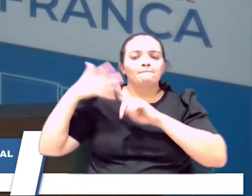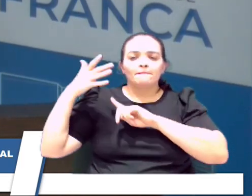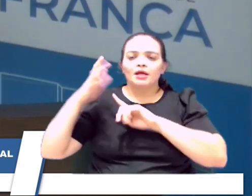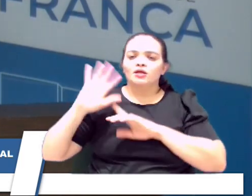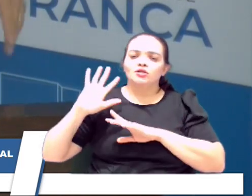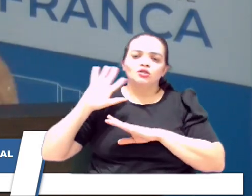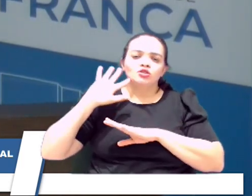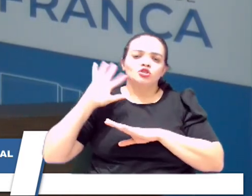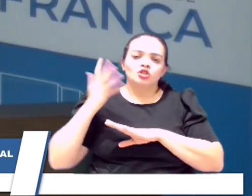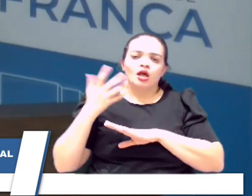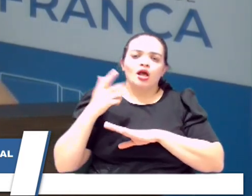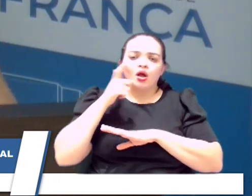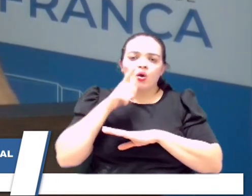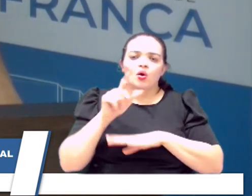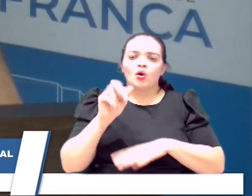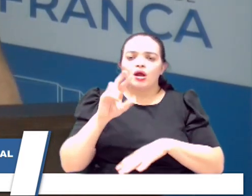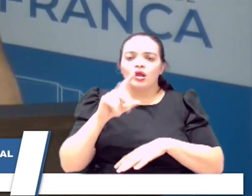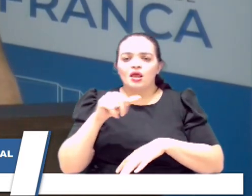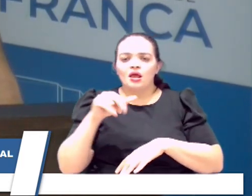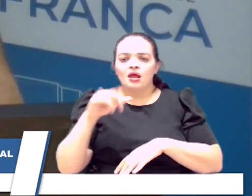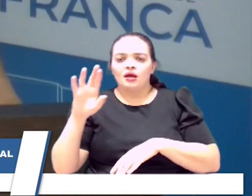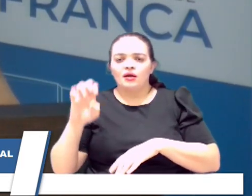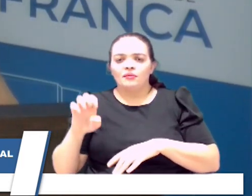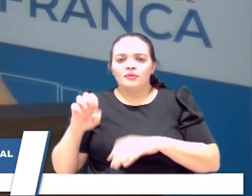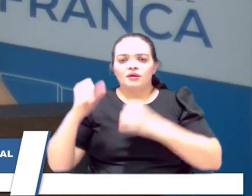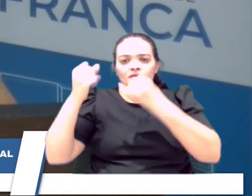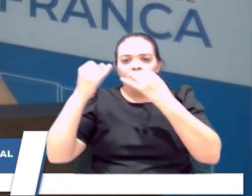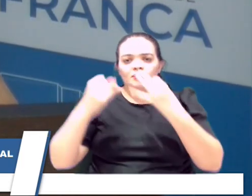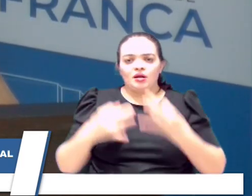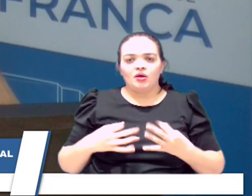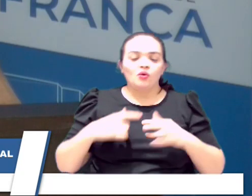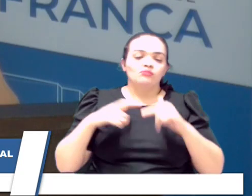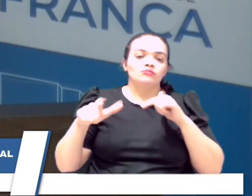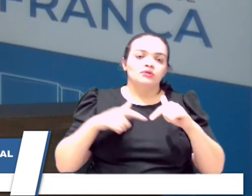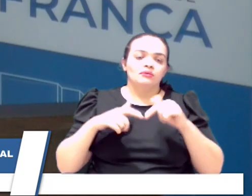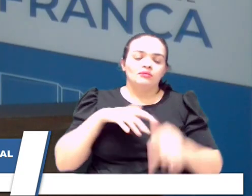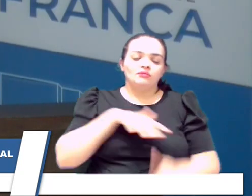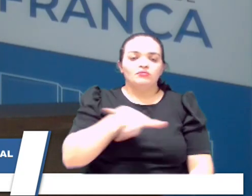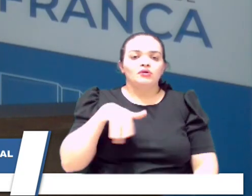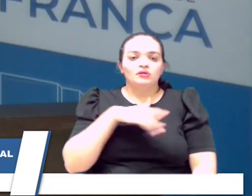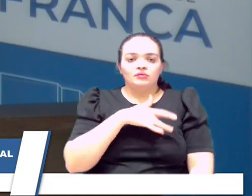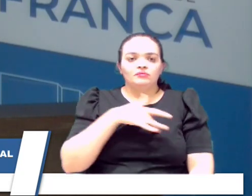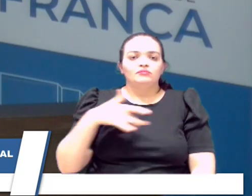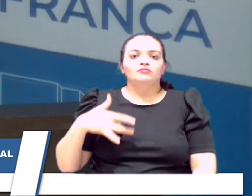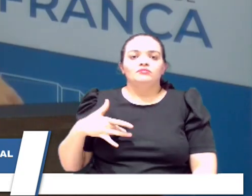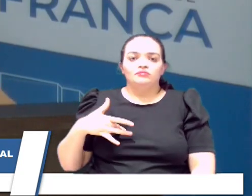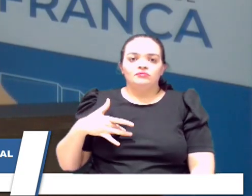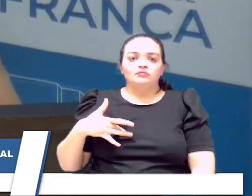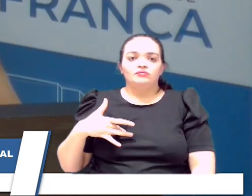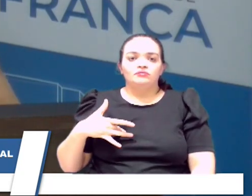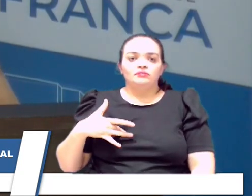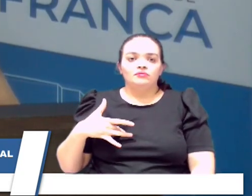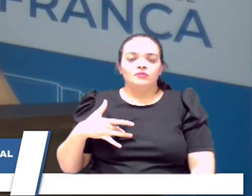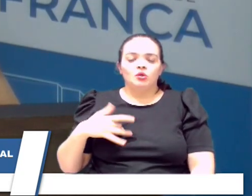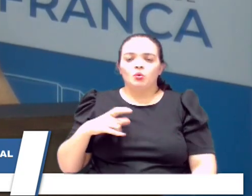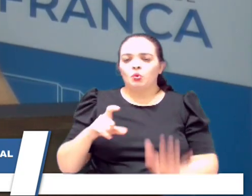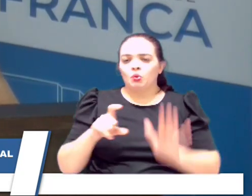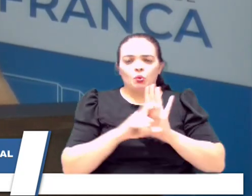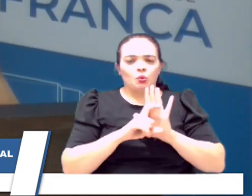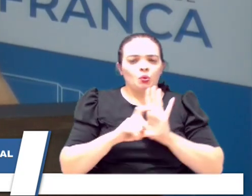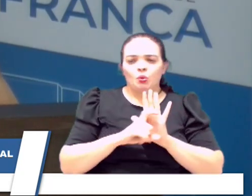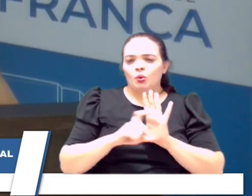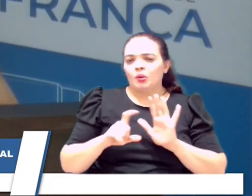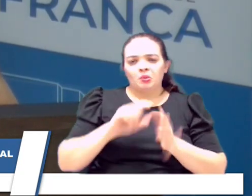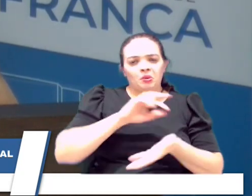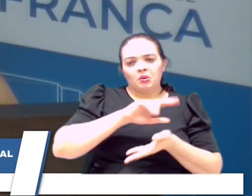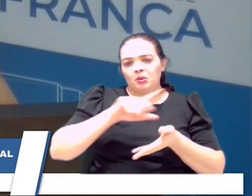contemplou muito o Guilherme, o pessoal que fala sobre o nosso trabalho de saúde, e não de droga, de alguma coisa